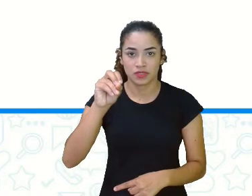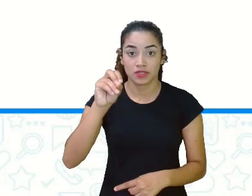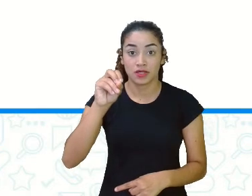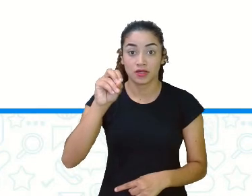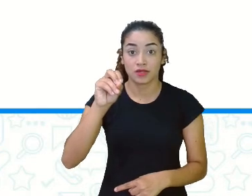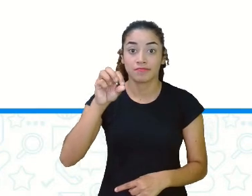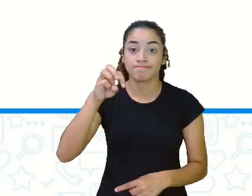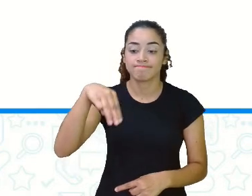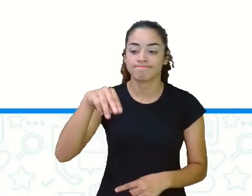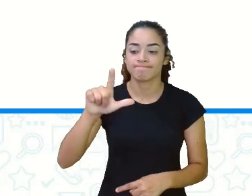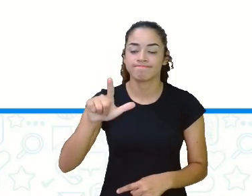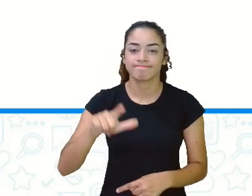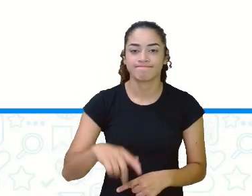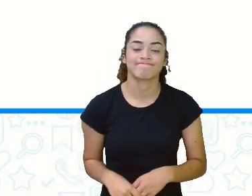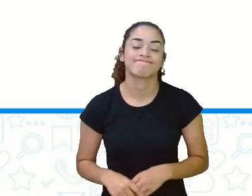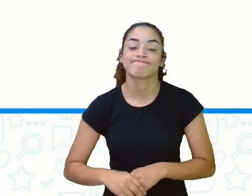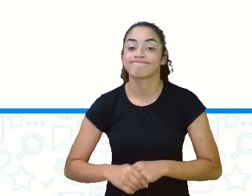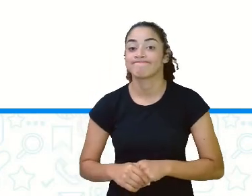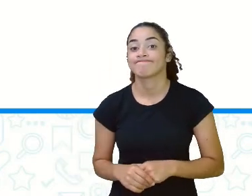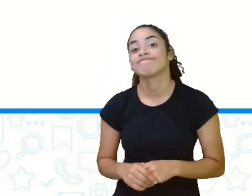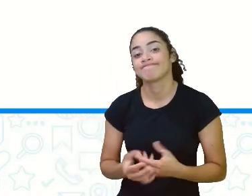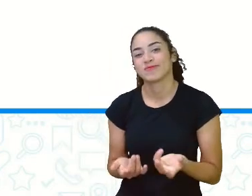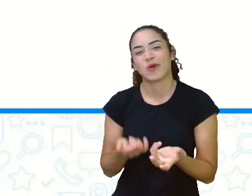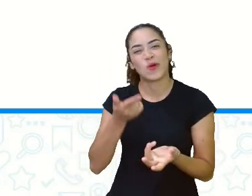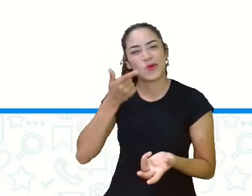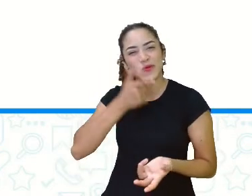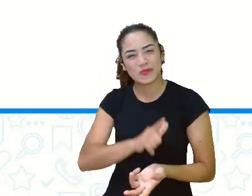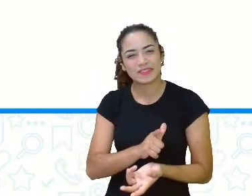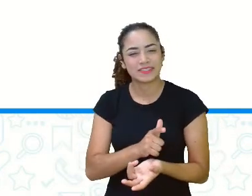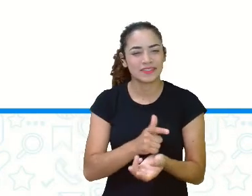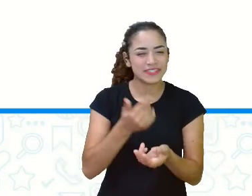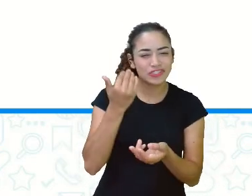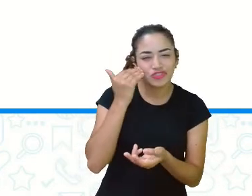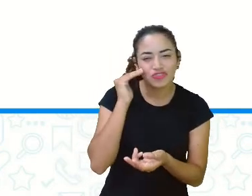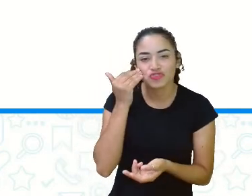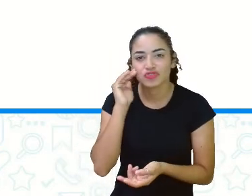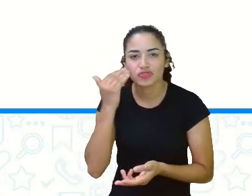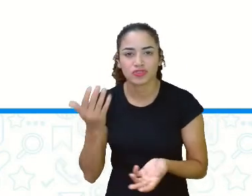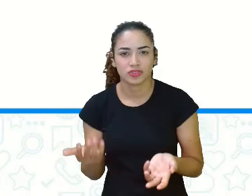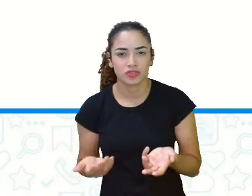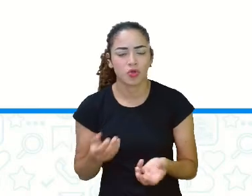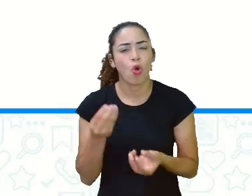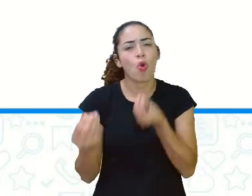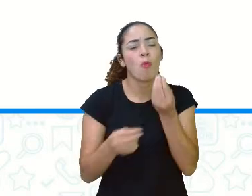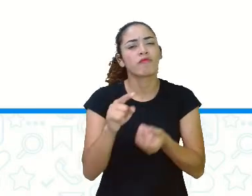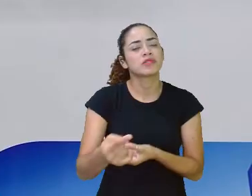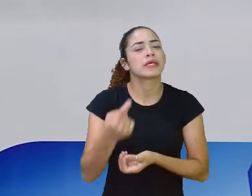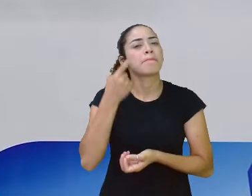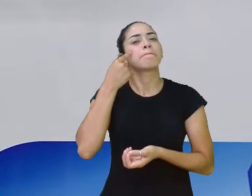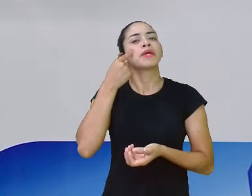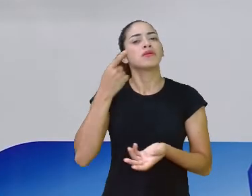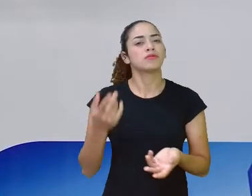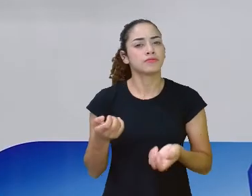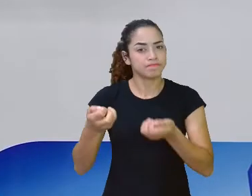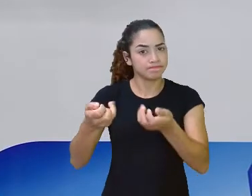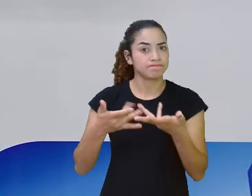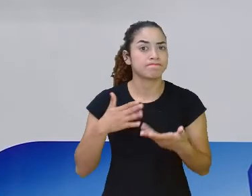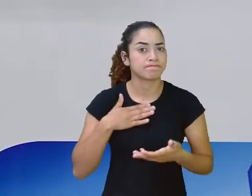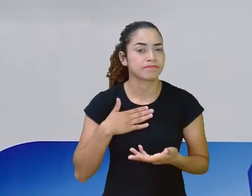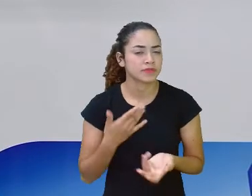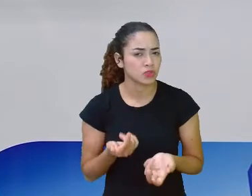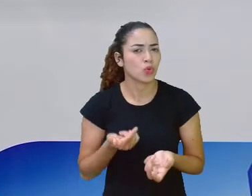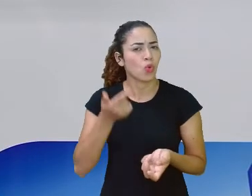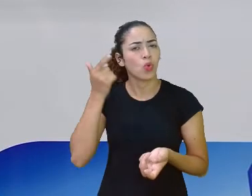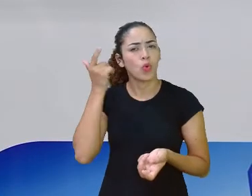2.450 ml. Conseguiram acompanhar? Como foi que você pensou? Conta aí. Será que você